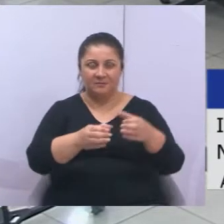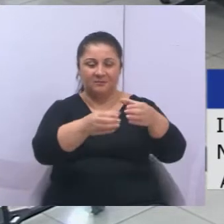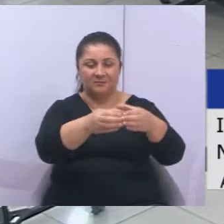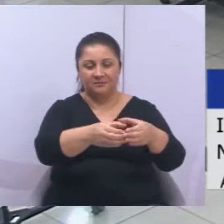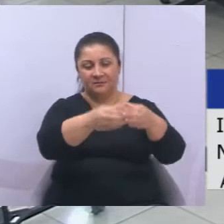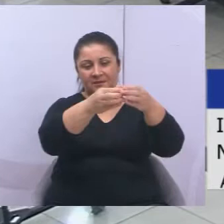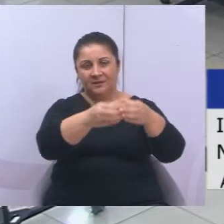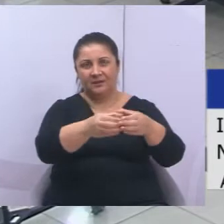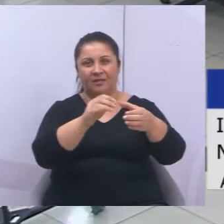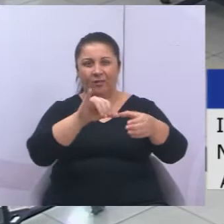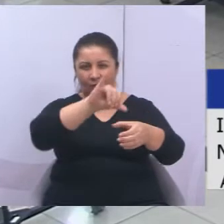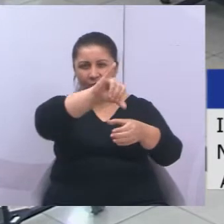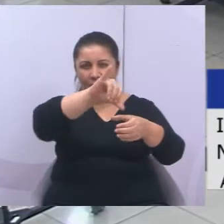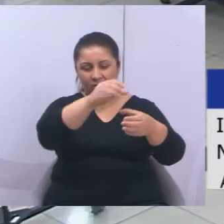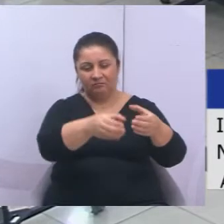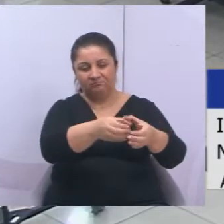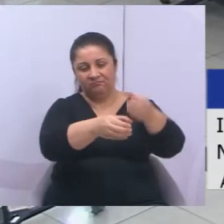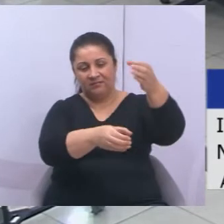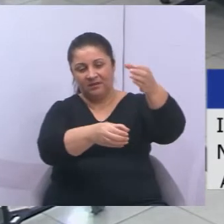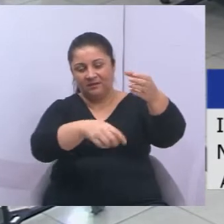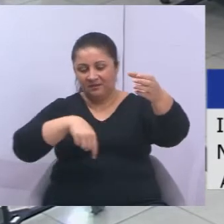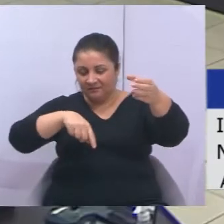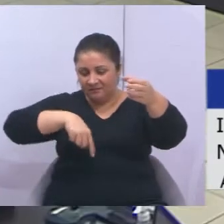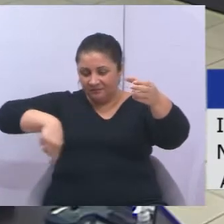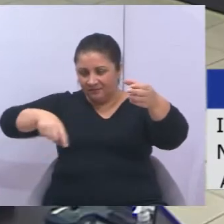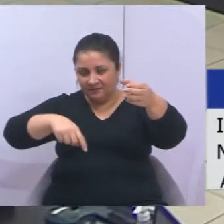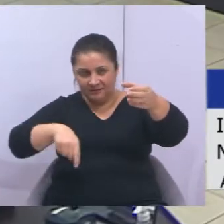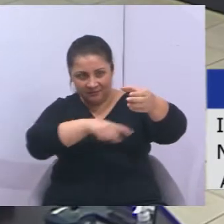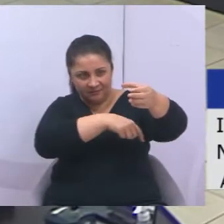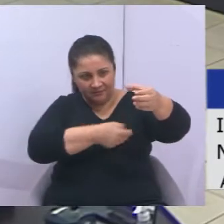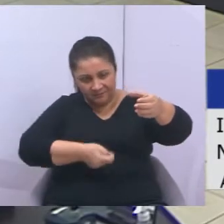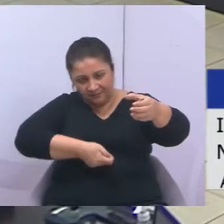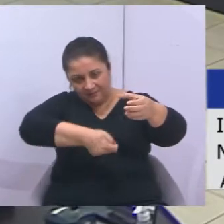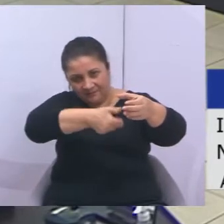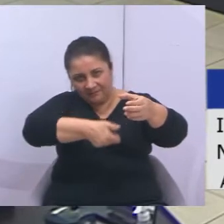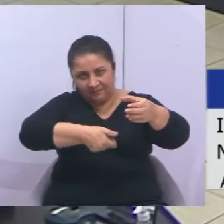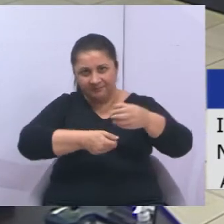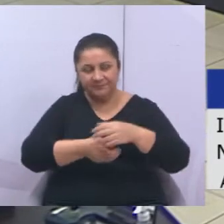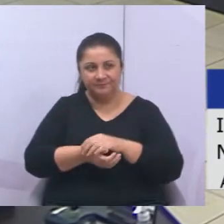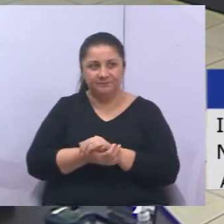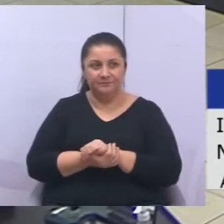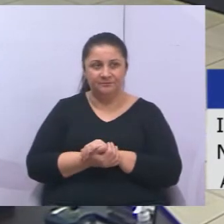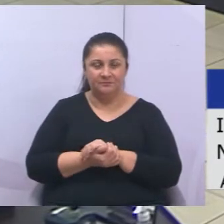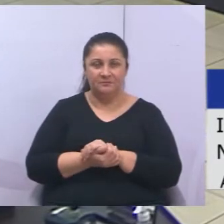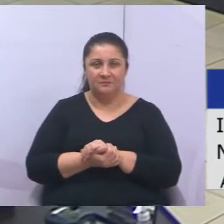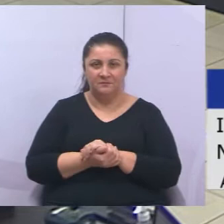Punha latinha de óleo, cada um fazia um círculo do lado lá e jogava a bolinha. E